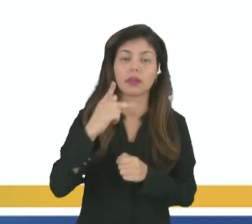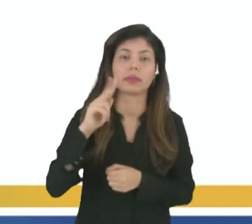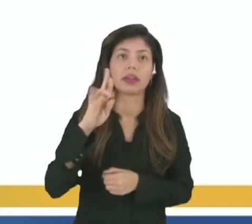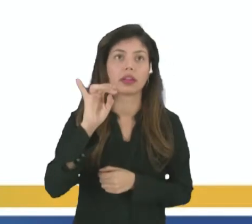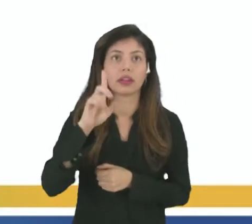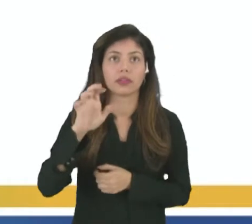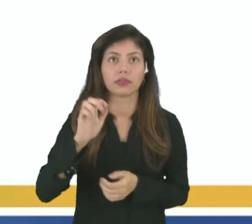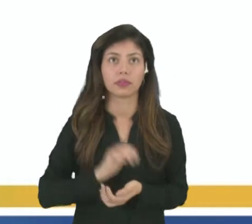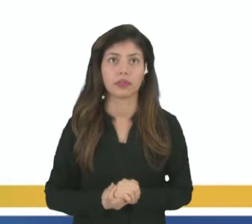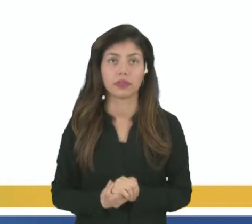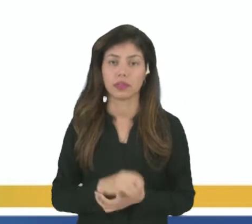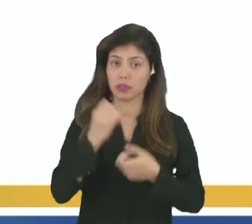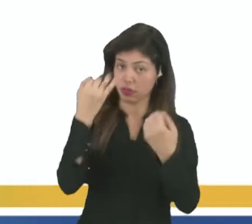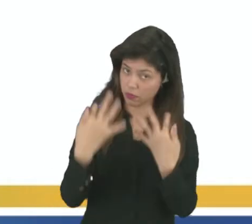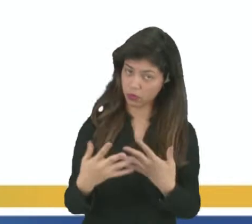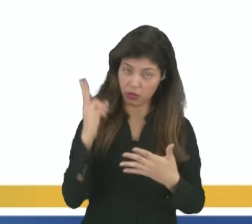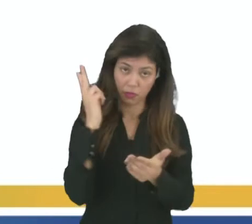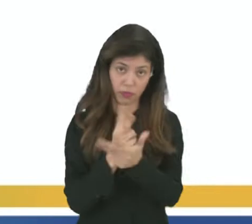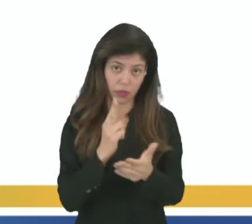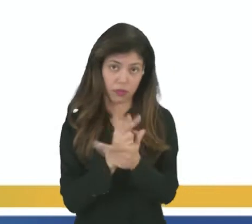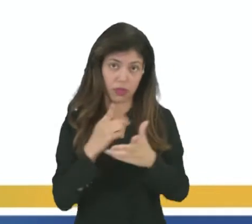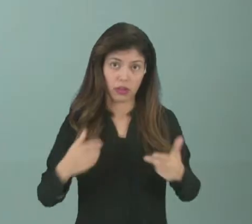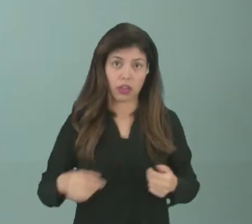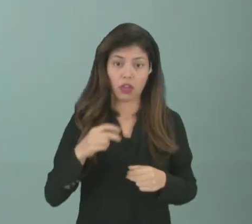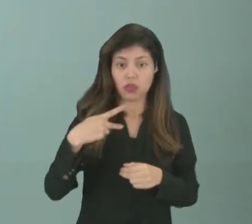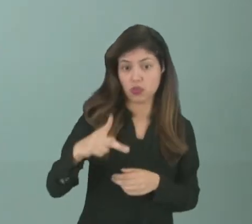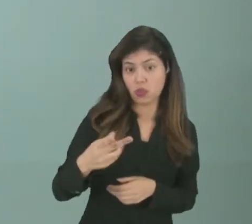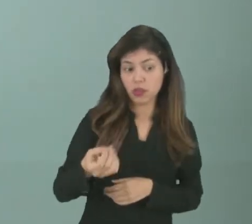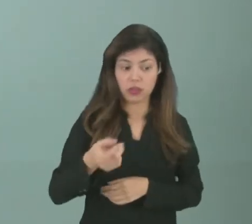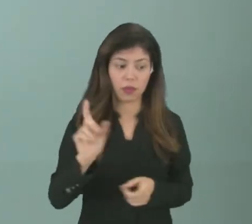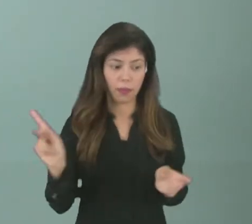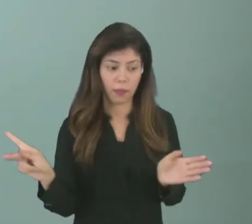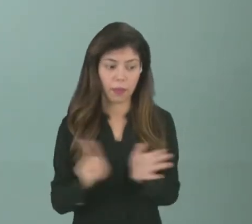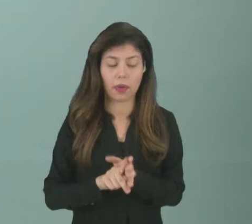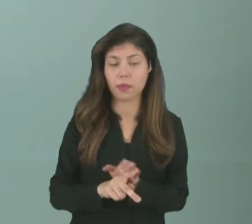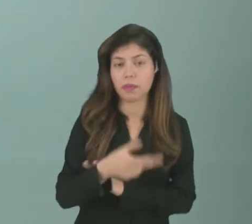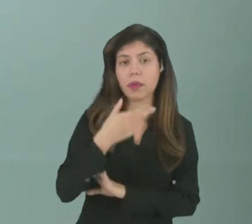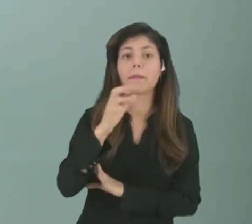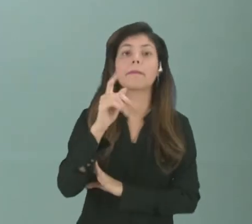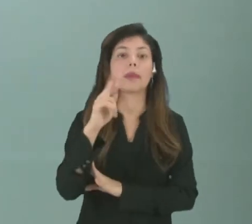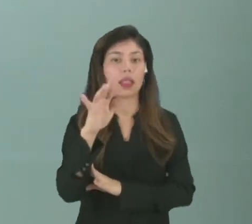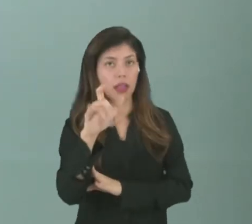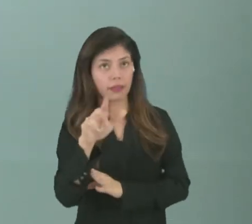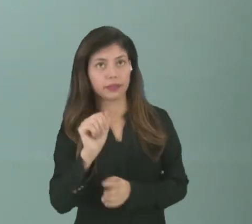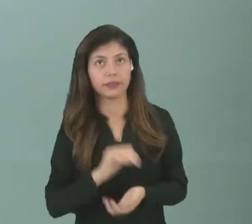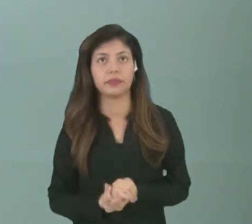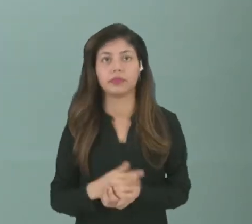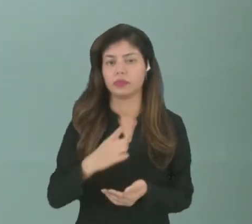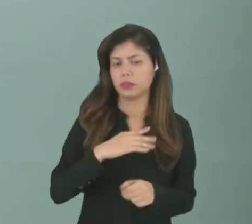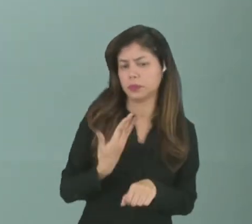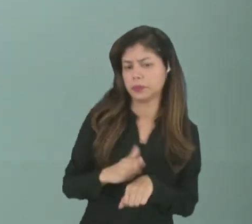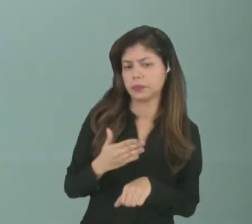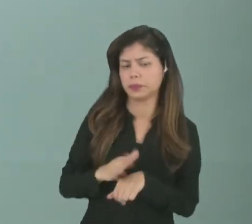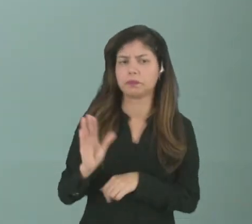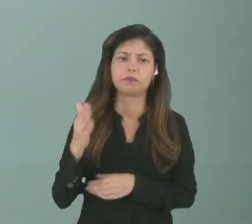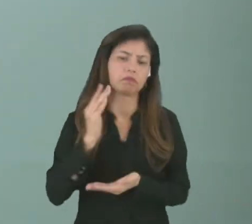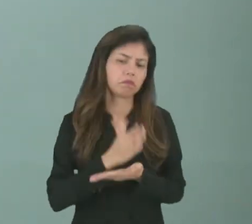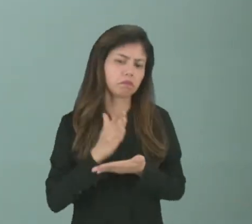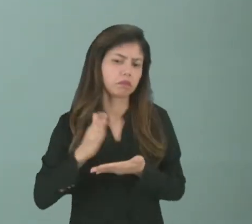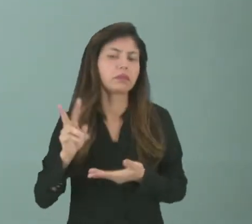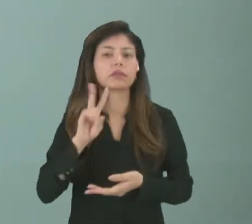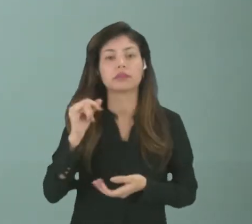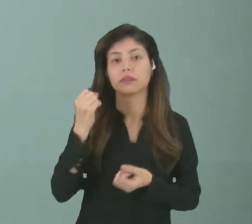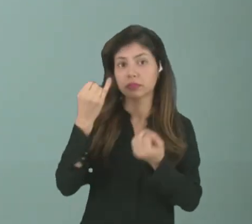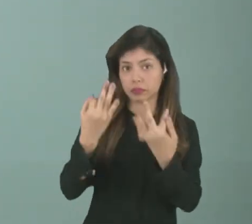seja, dizem a mesma coisa com as duas palavras. E isso é um exercício que com o tempo a gente passa a